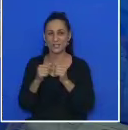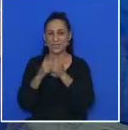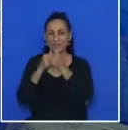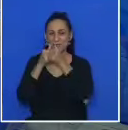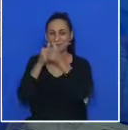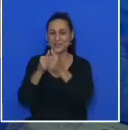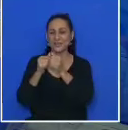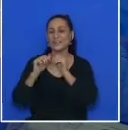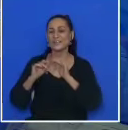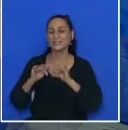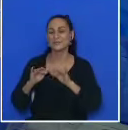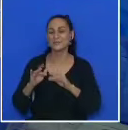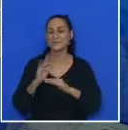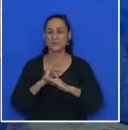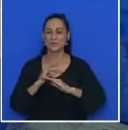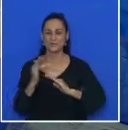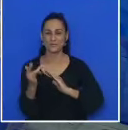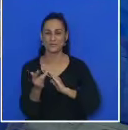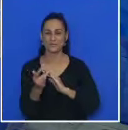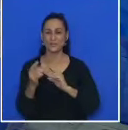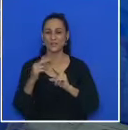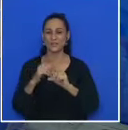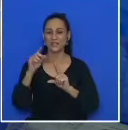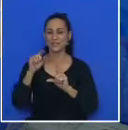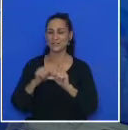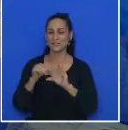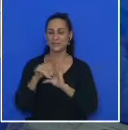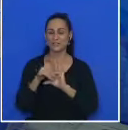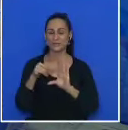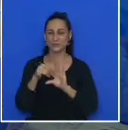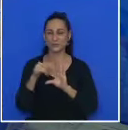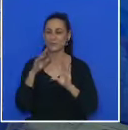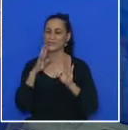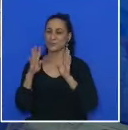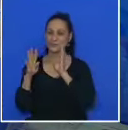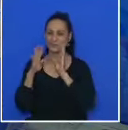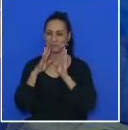acompanhando a nossa transmissão pelos perfis da Caixa e da Rede TV no YouTube e no Facebook.